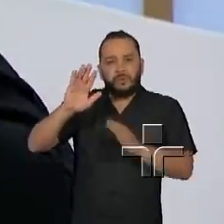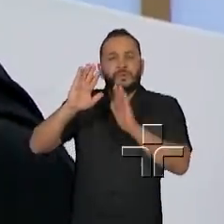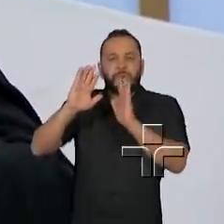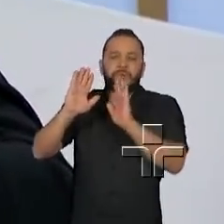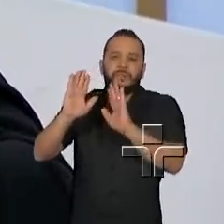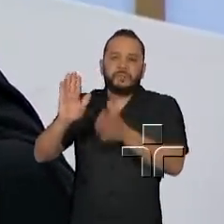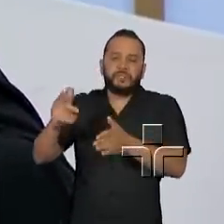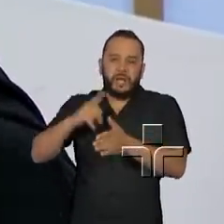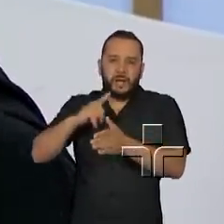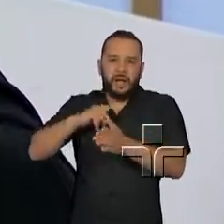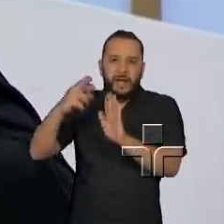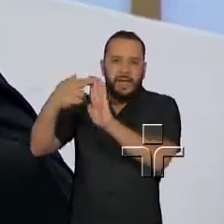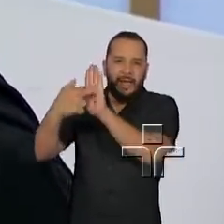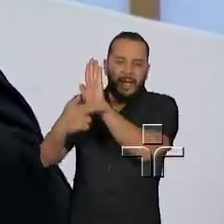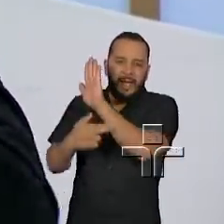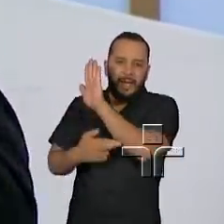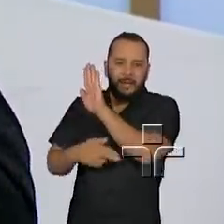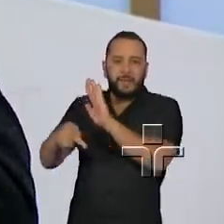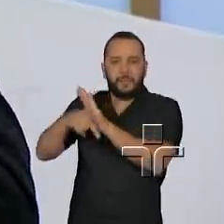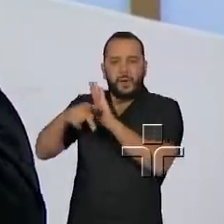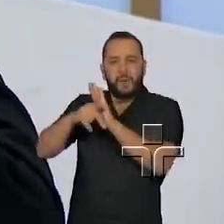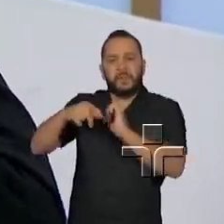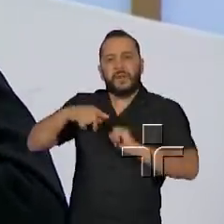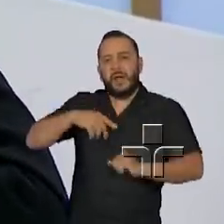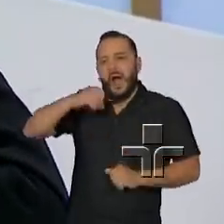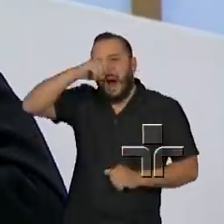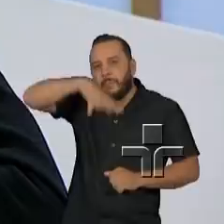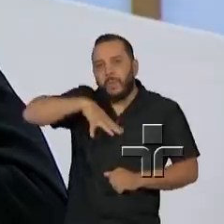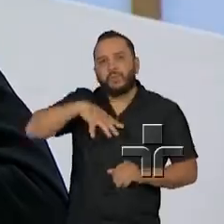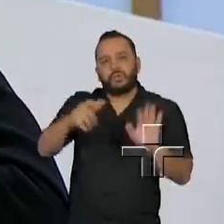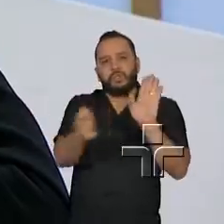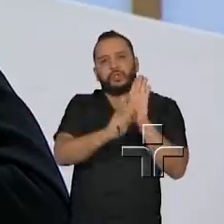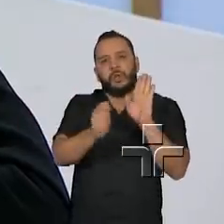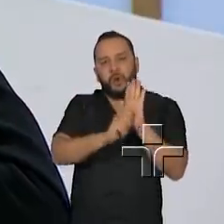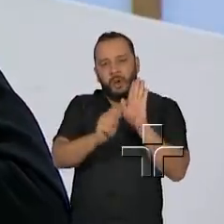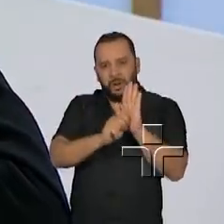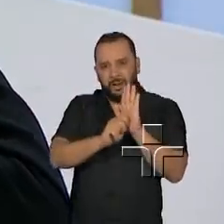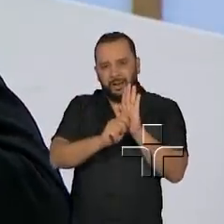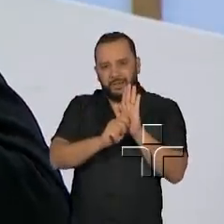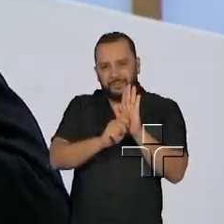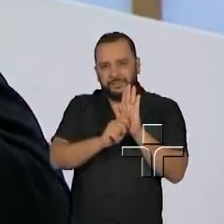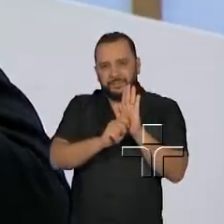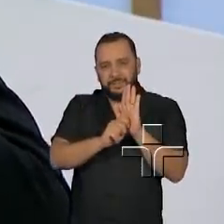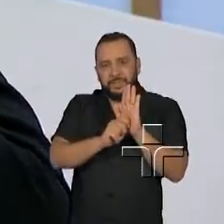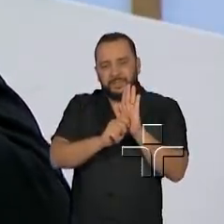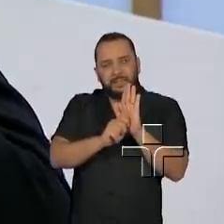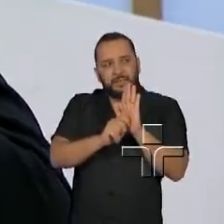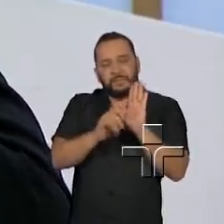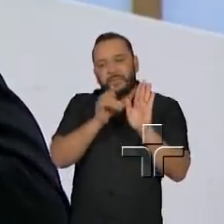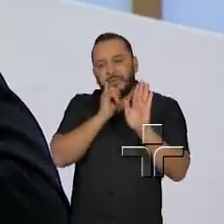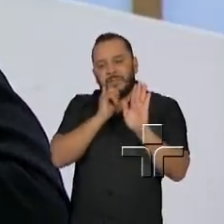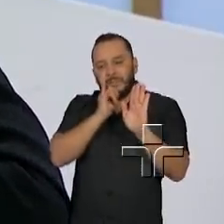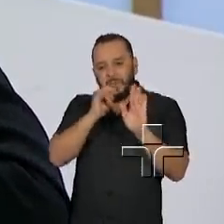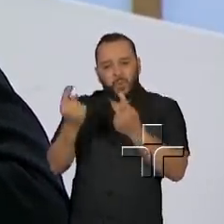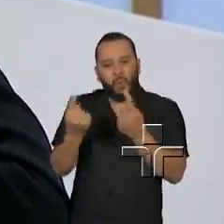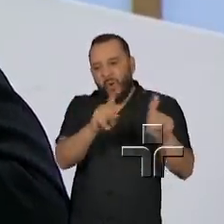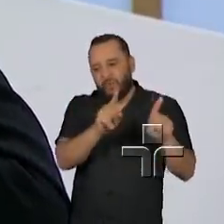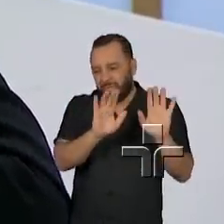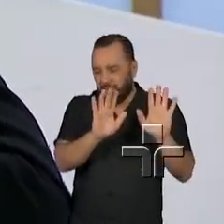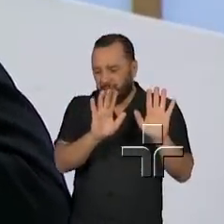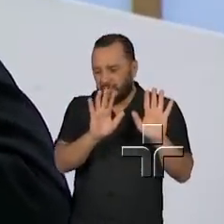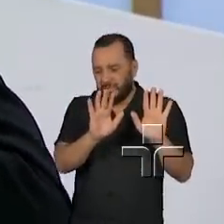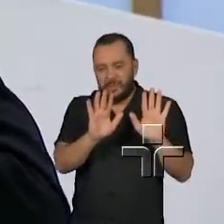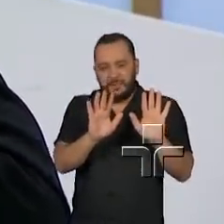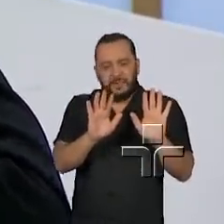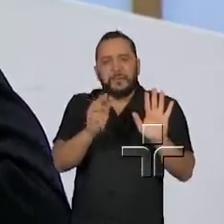drogas, trocando a redução de danos pela abstinência. E é um assunto que divide